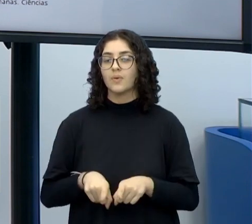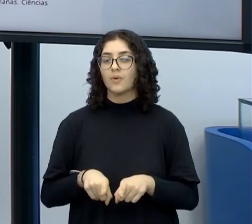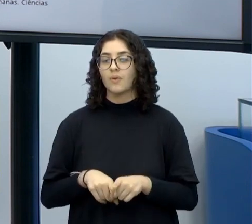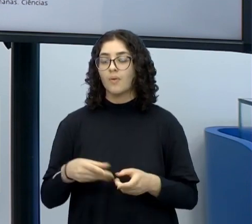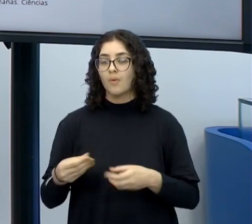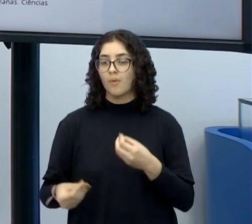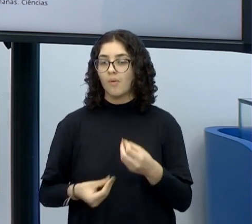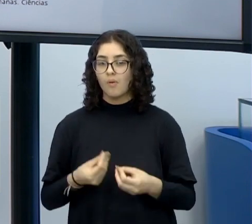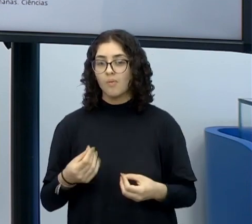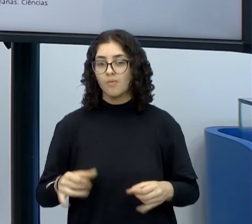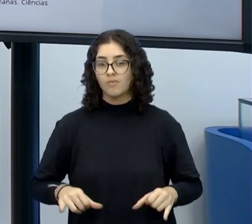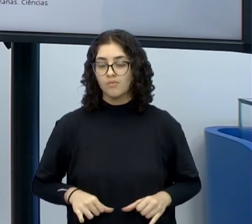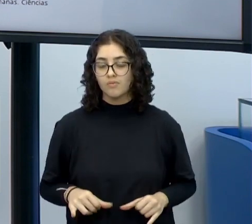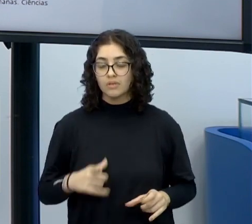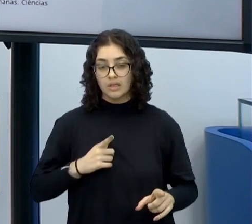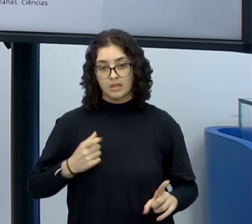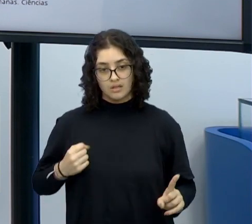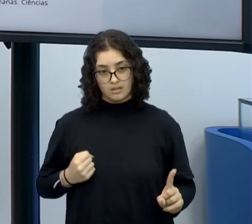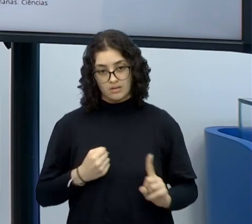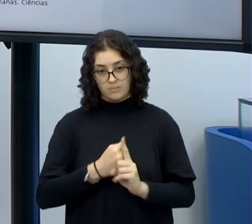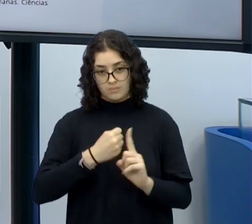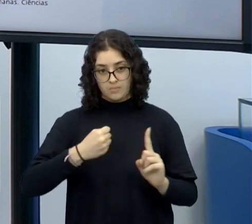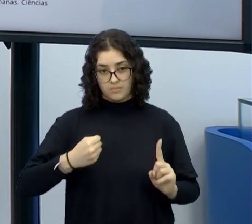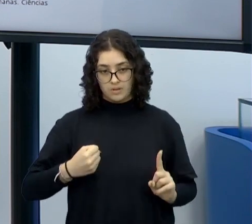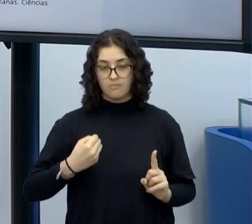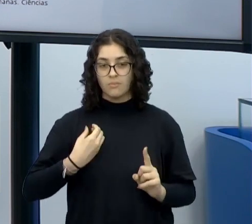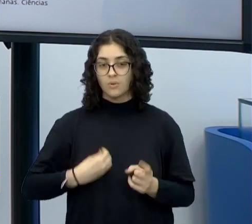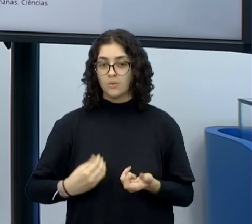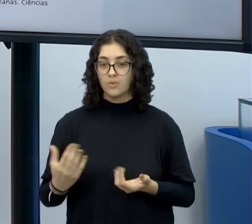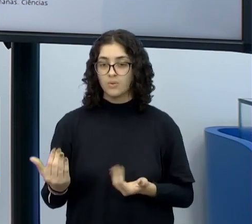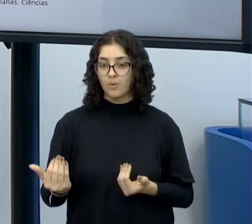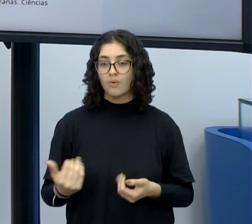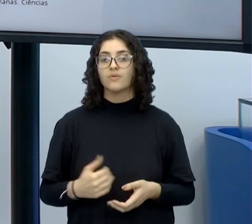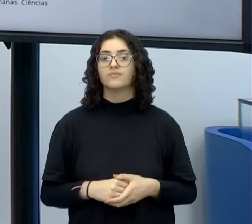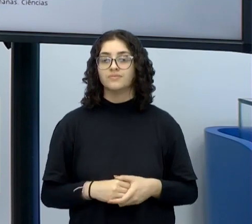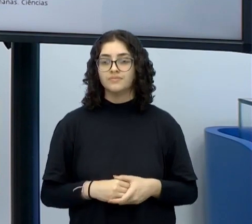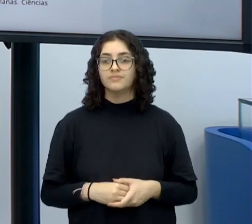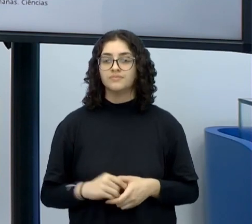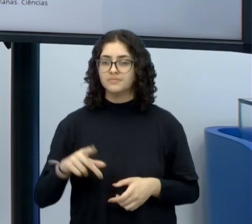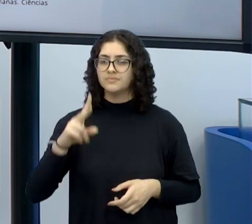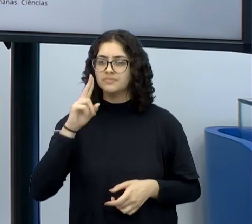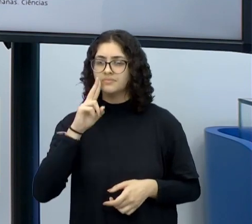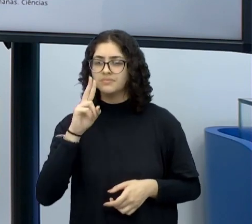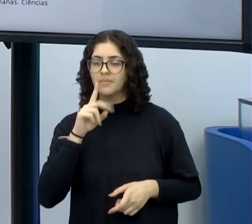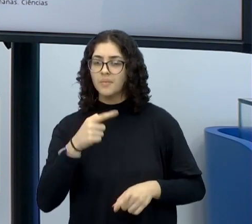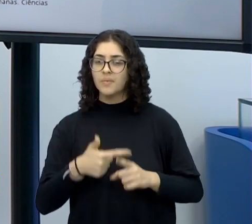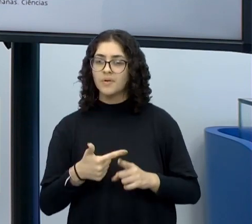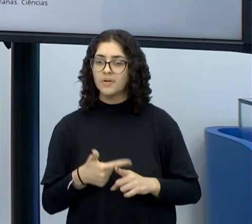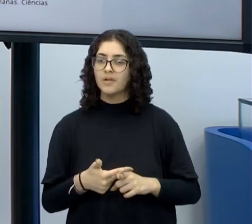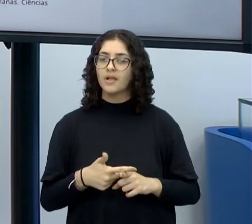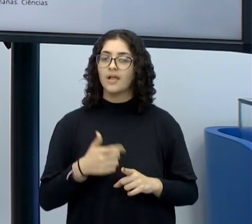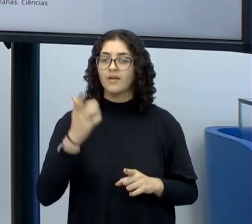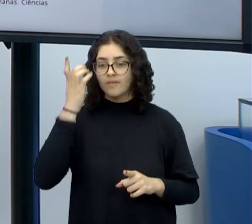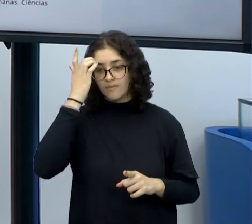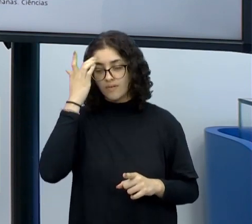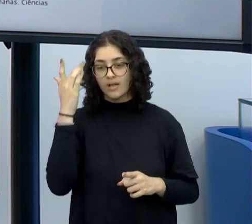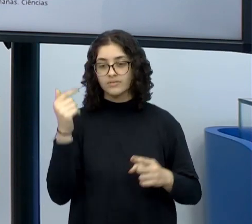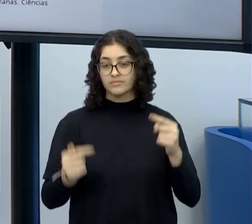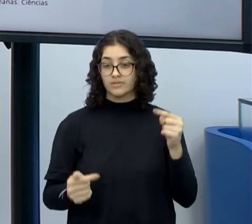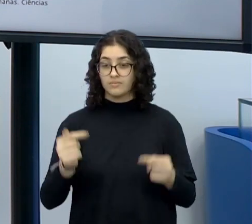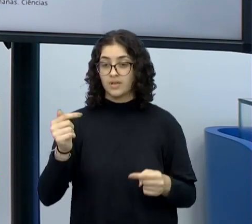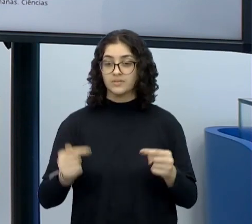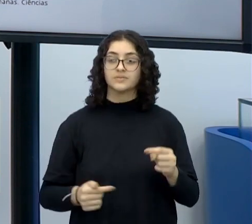as injustiças impactam na vida dos jovens, só para vocês relembrarem, porque vai facilitar este